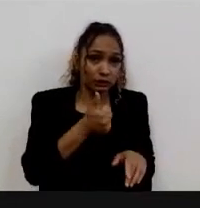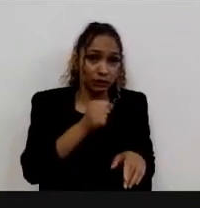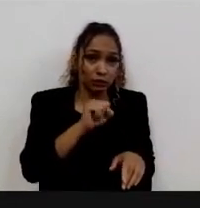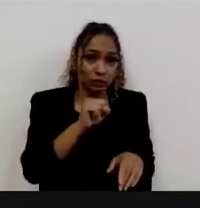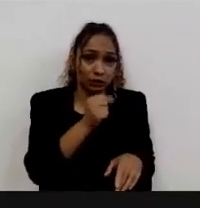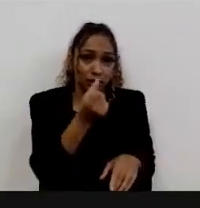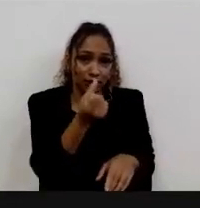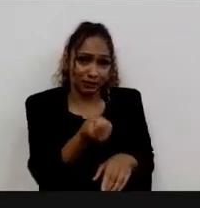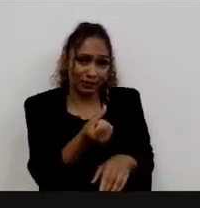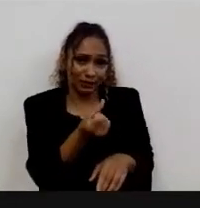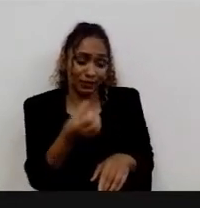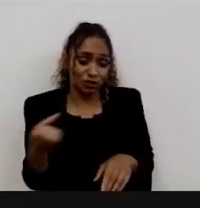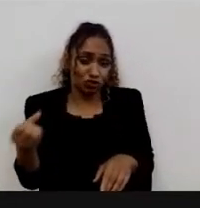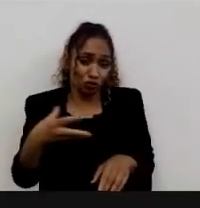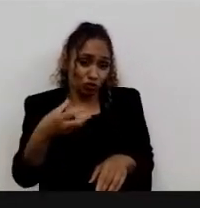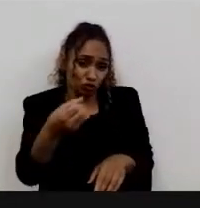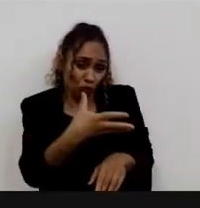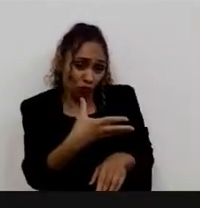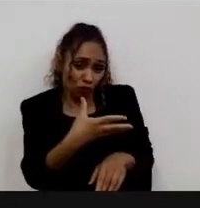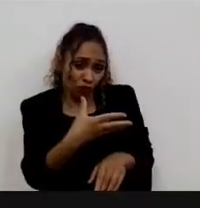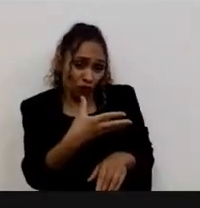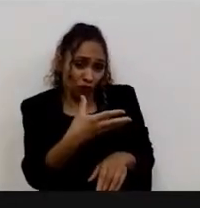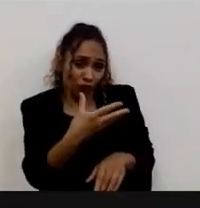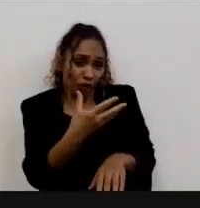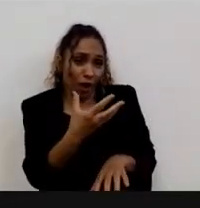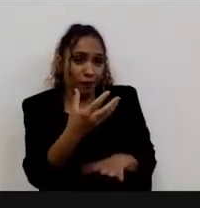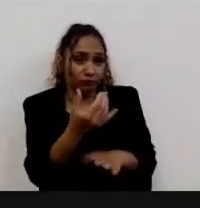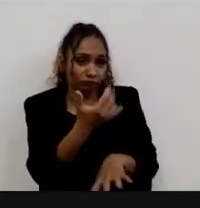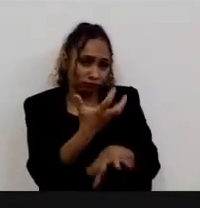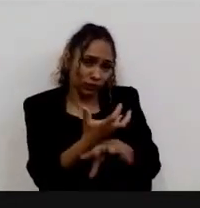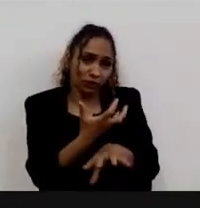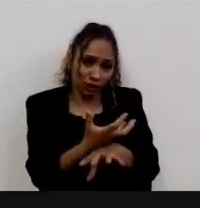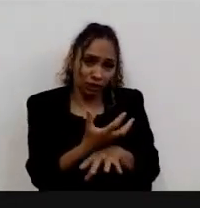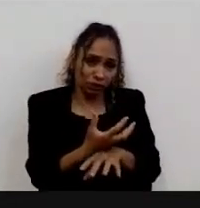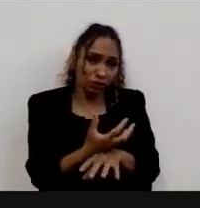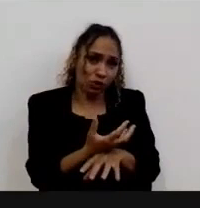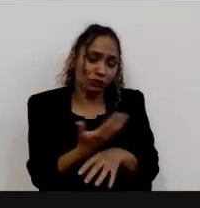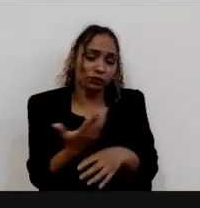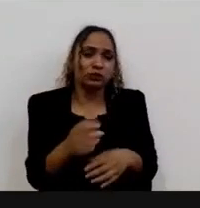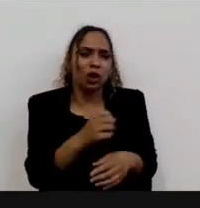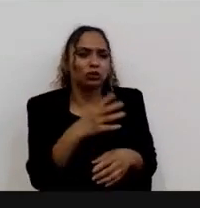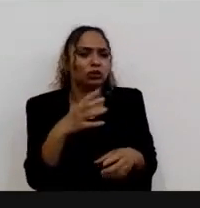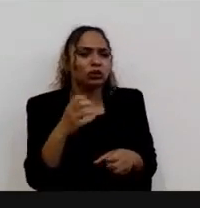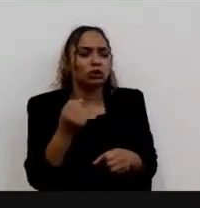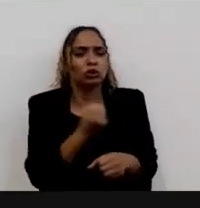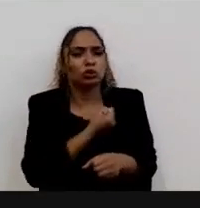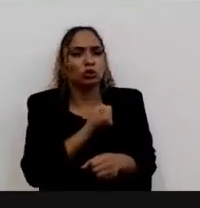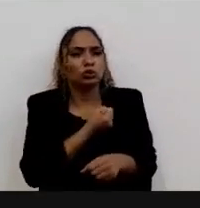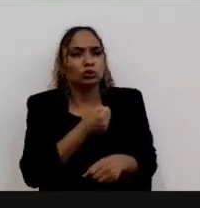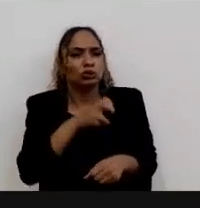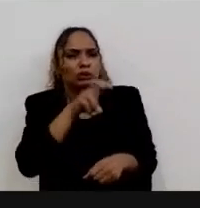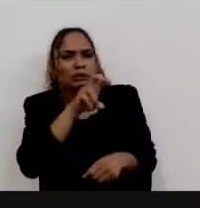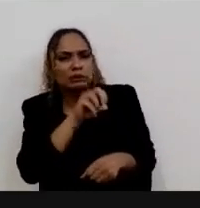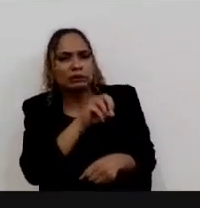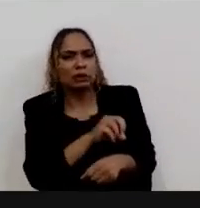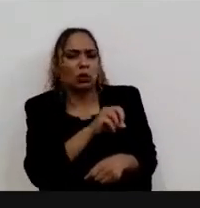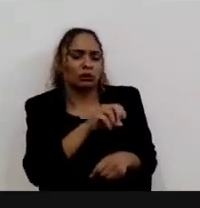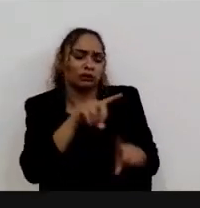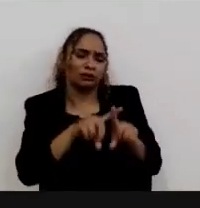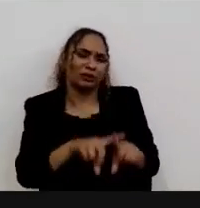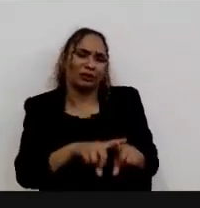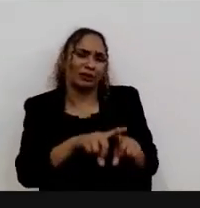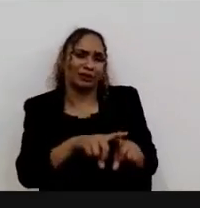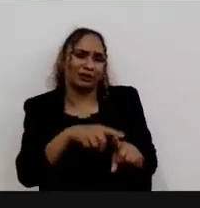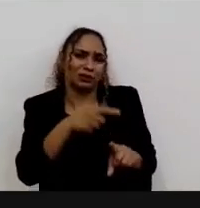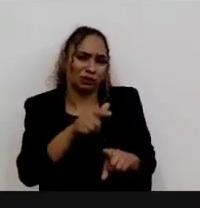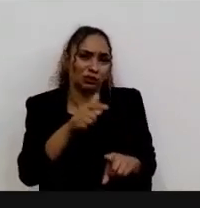186 novas matérias no Senado Federal. Se a gente passar para o universo da Câmara, esses números aqui são 10 vezes mais, 50 vezes mais, né?